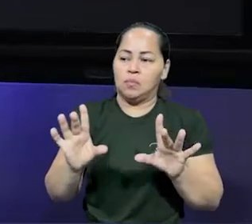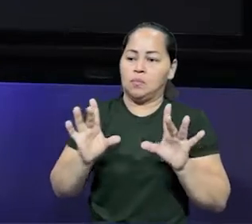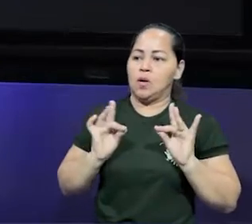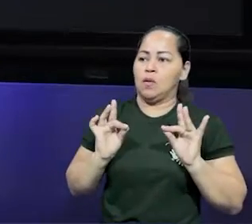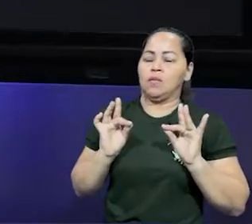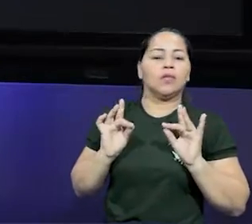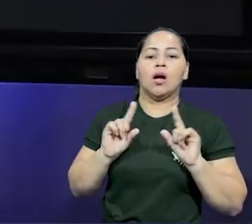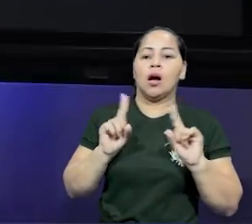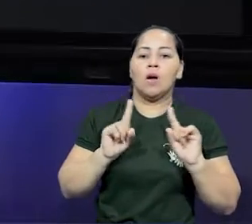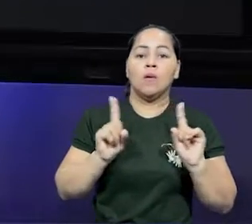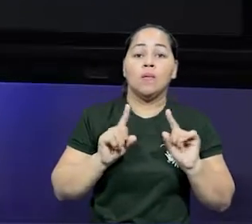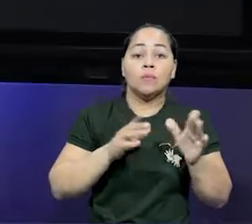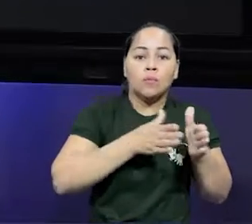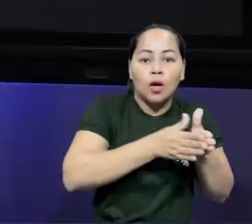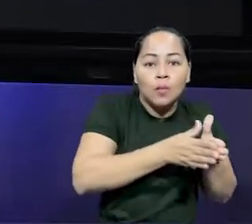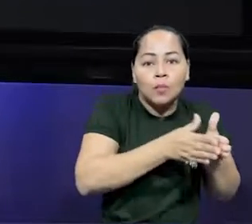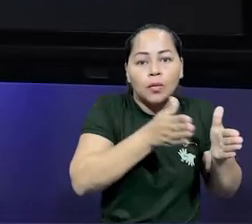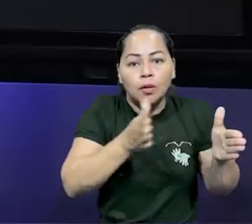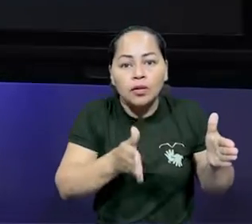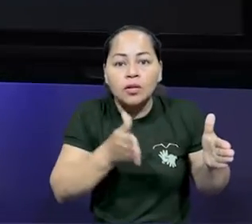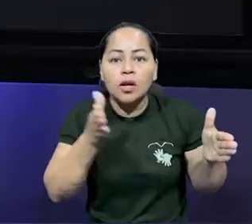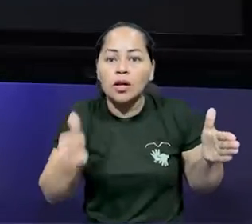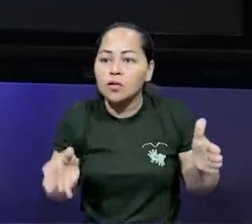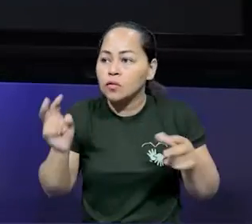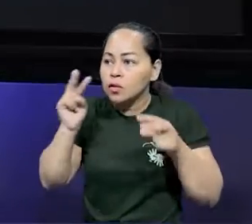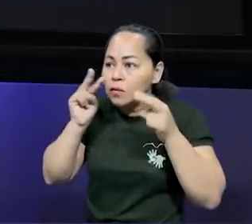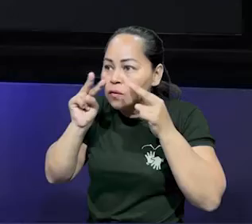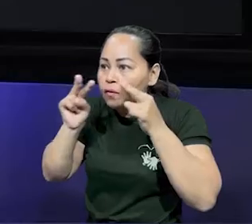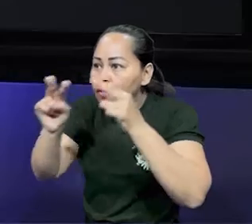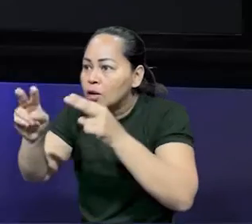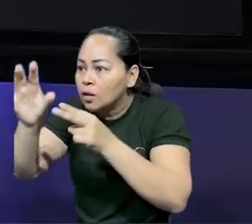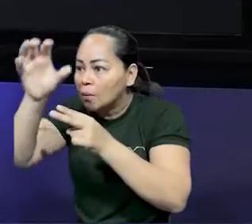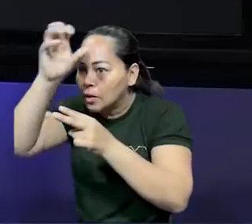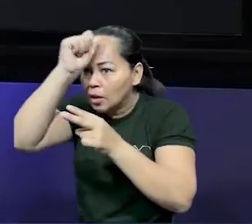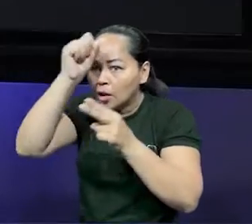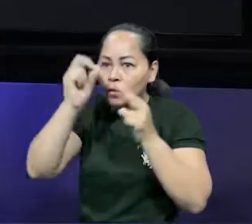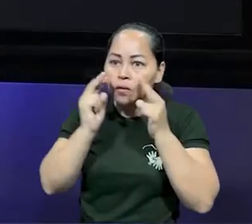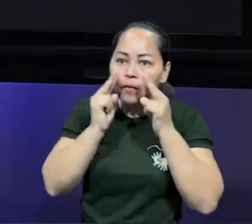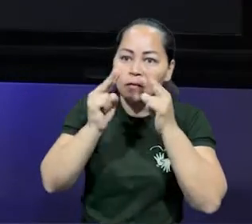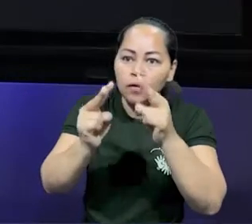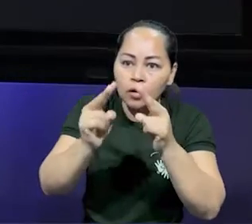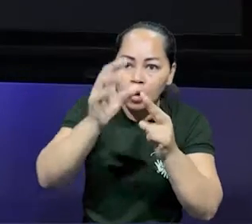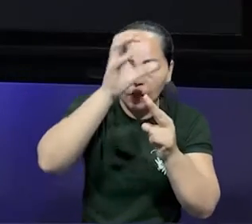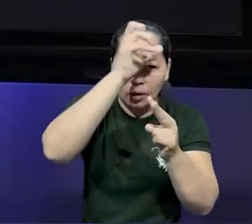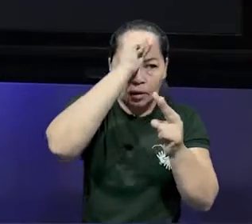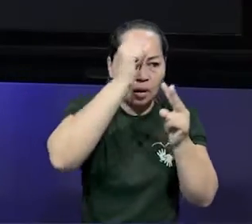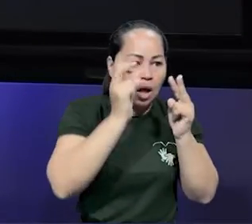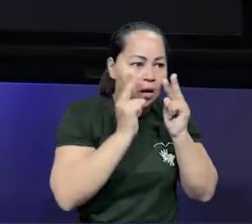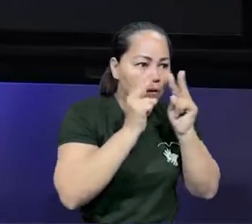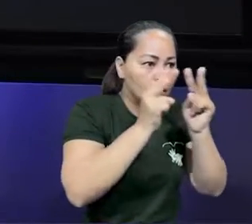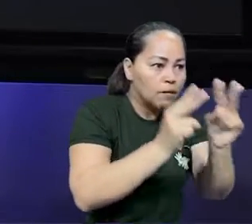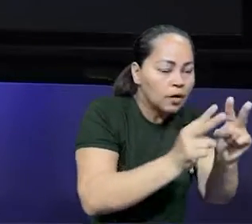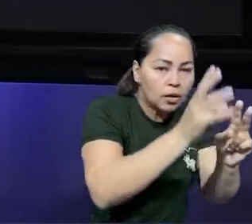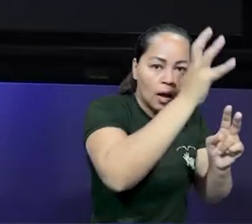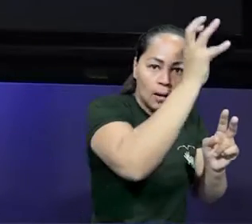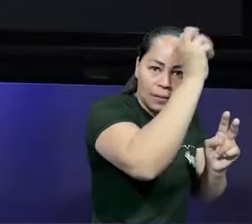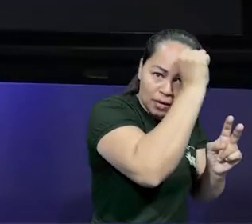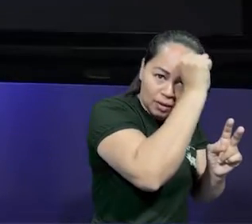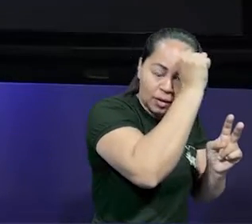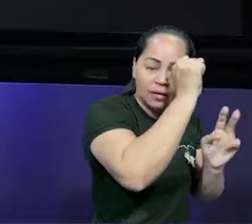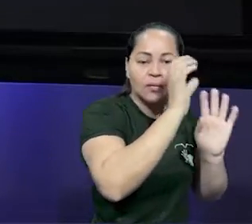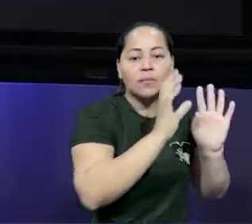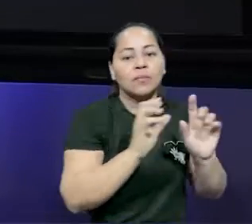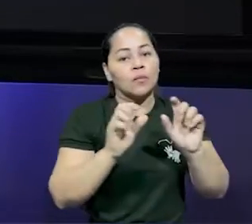marcada. É um processo que vai ganhando em qualidade. Ele trabalha com os princípios da predominância